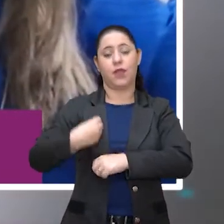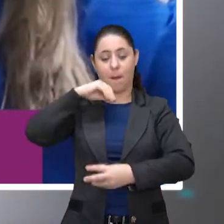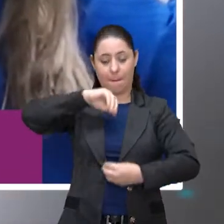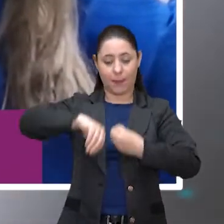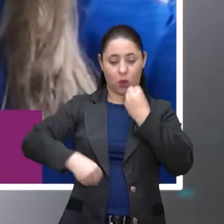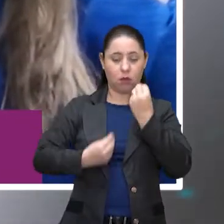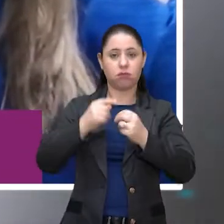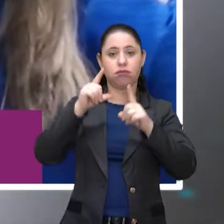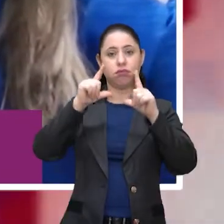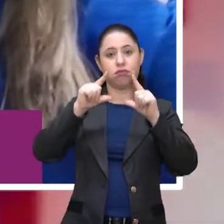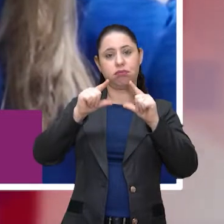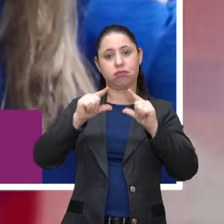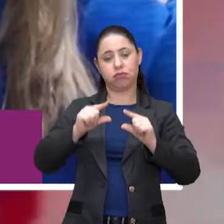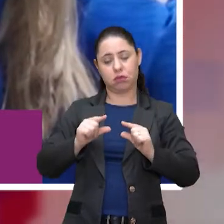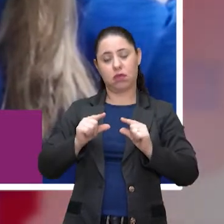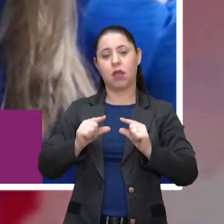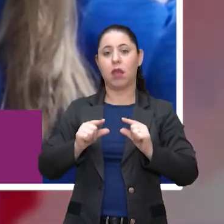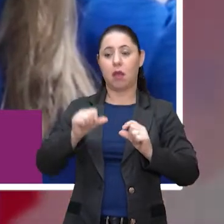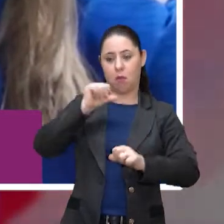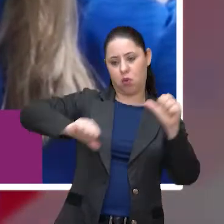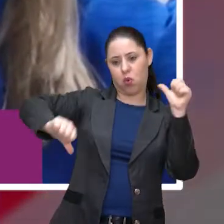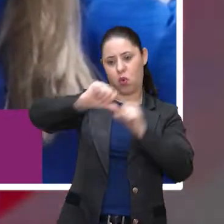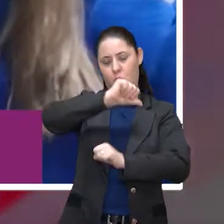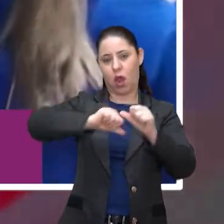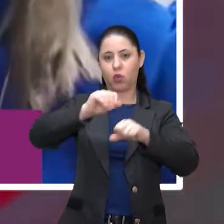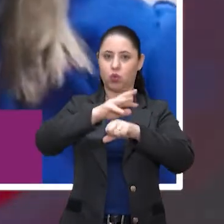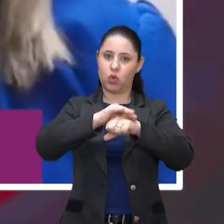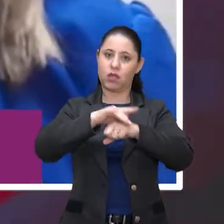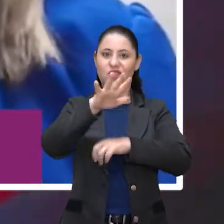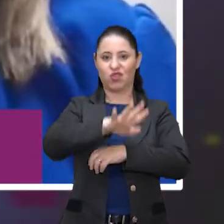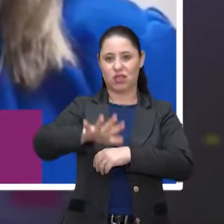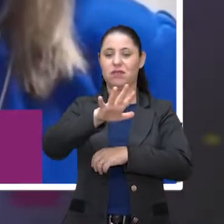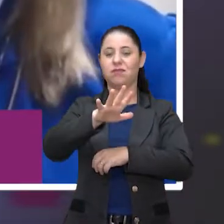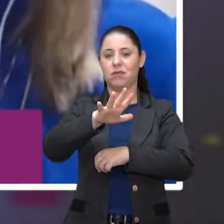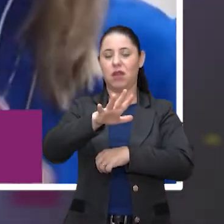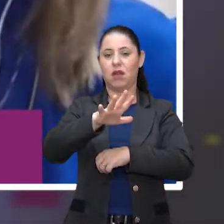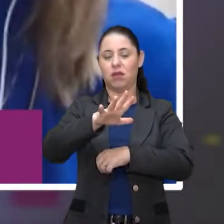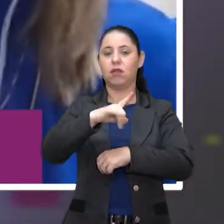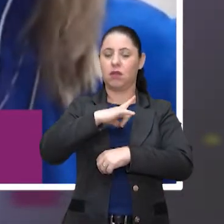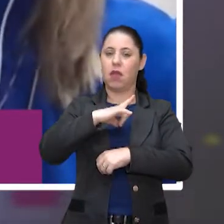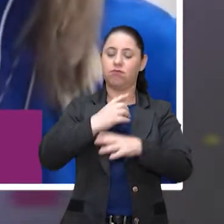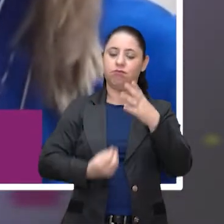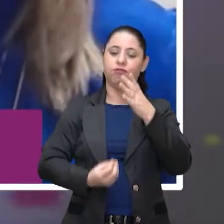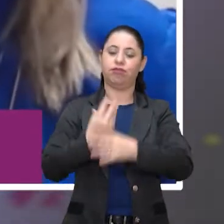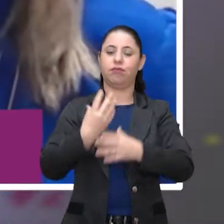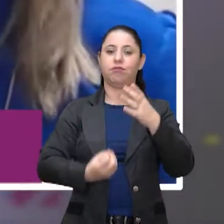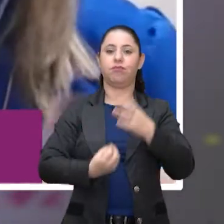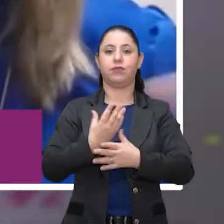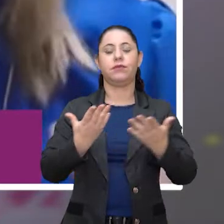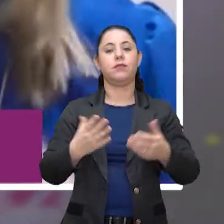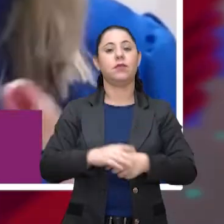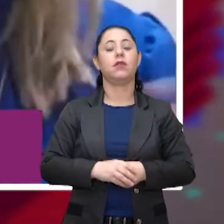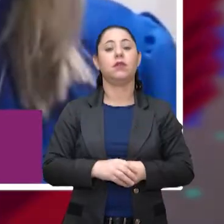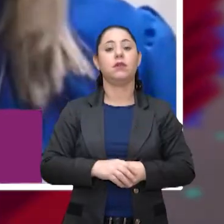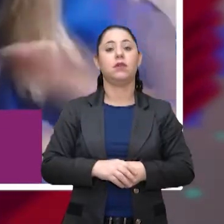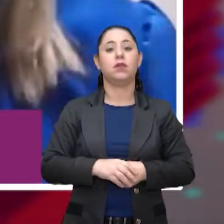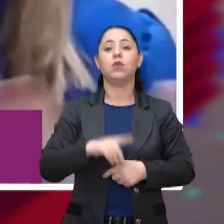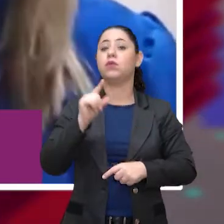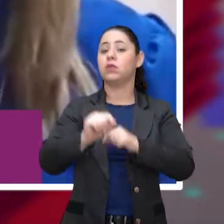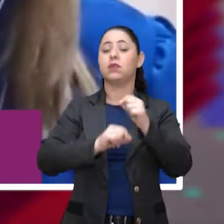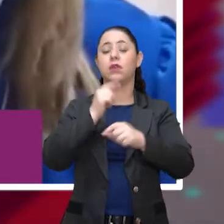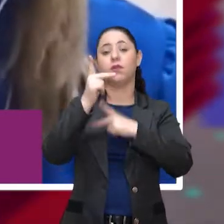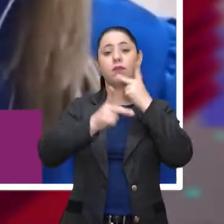doenças, no geral, elas têm uma maior tendência. É aquilo que a gente sempre fala, tratando dessa predisposição aí